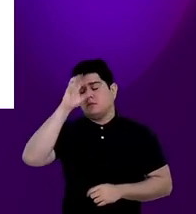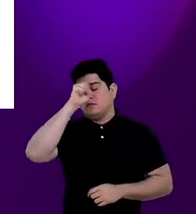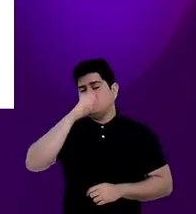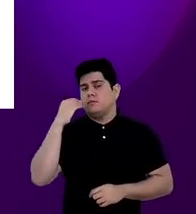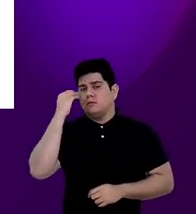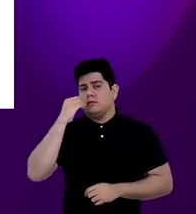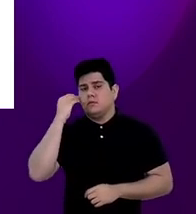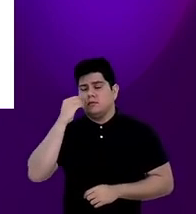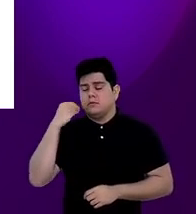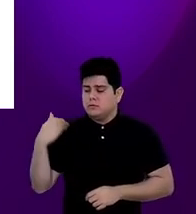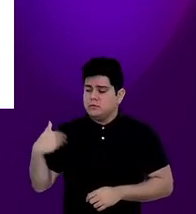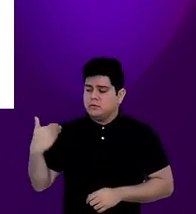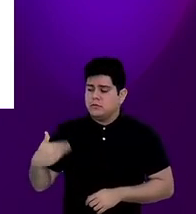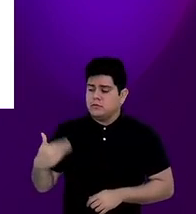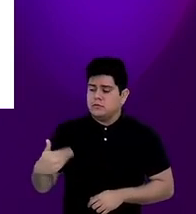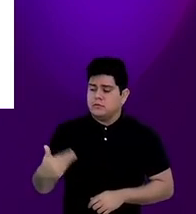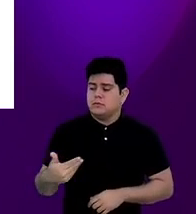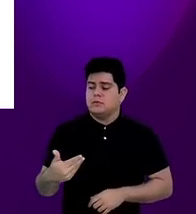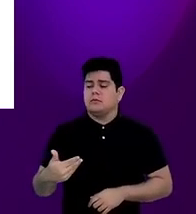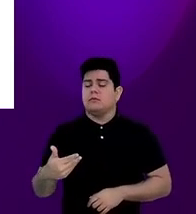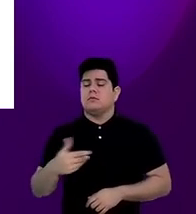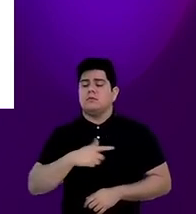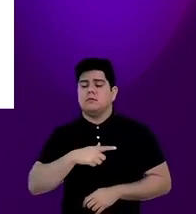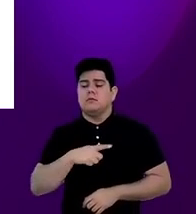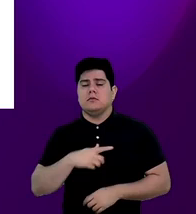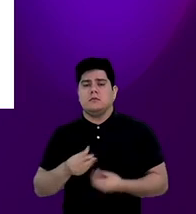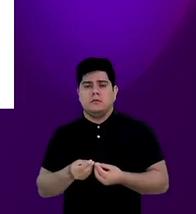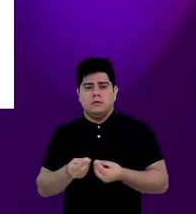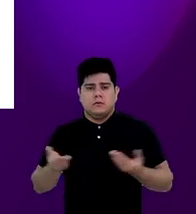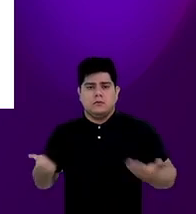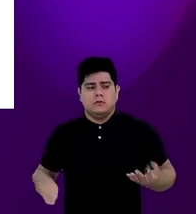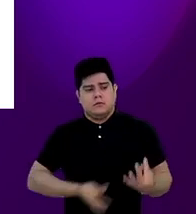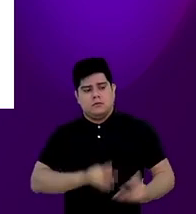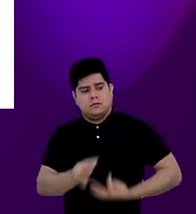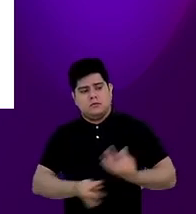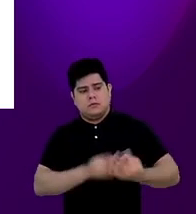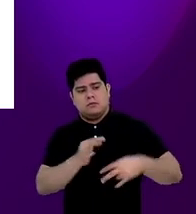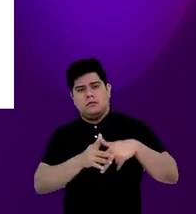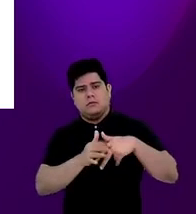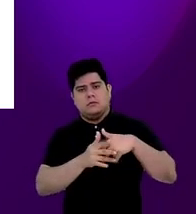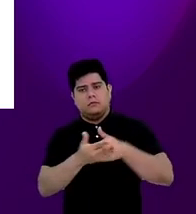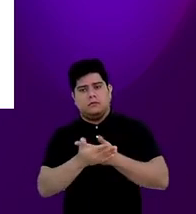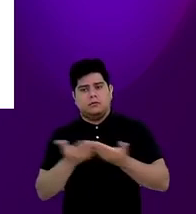experiência, à medida que a gente tenta disponibilizar essa terapia para pacientes, né?